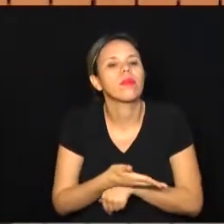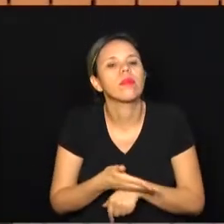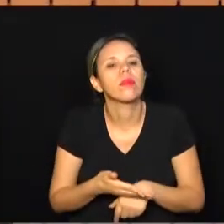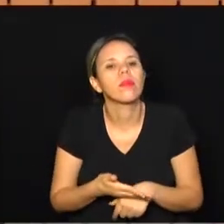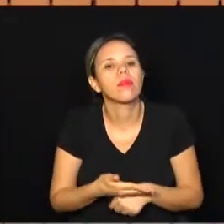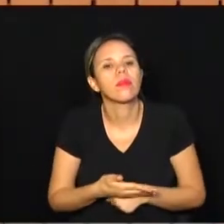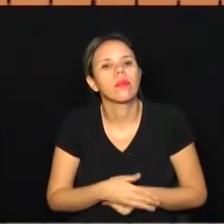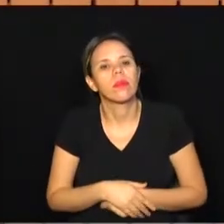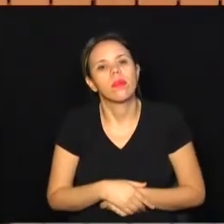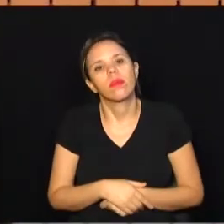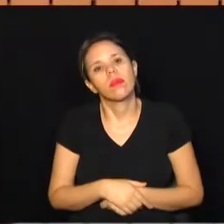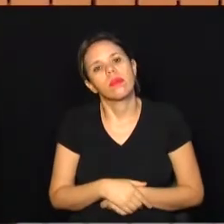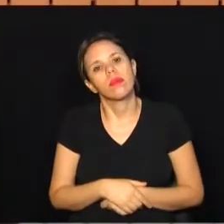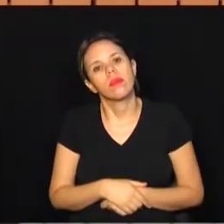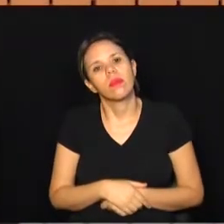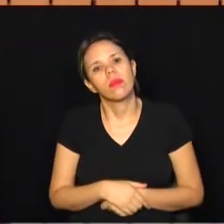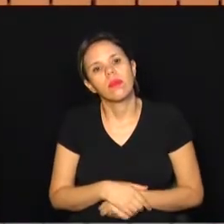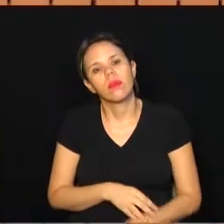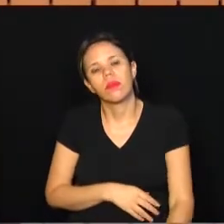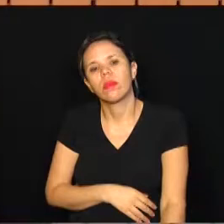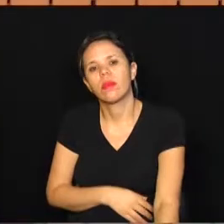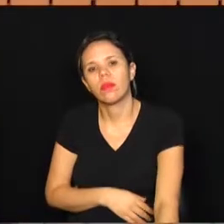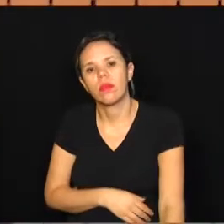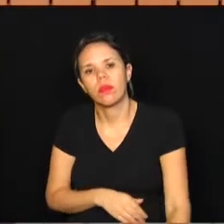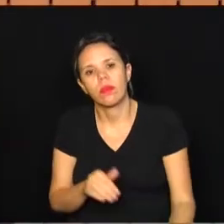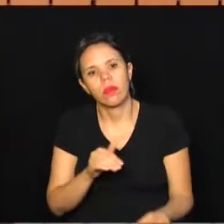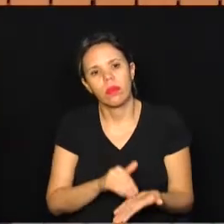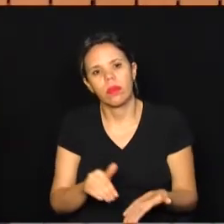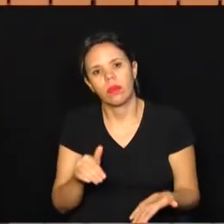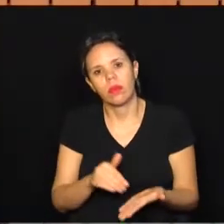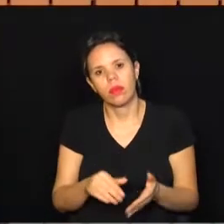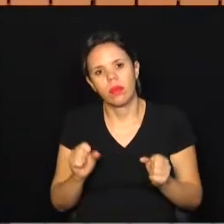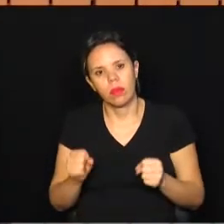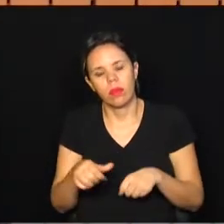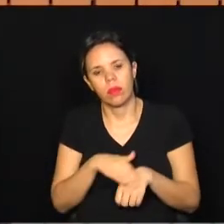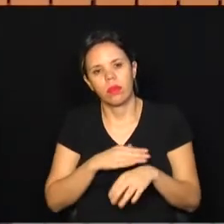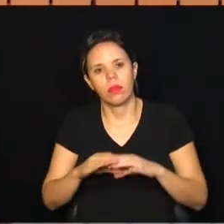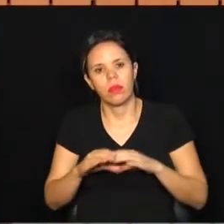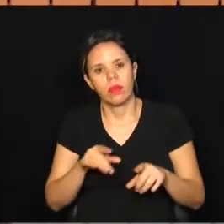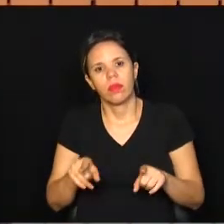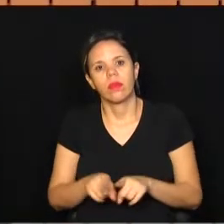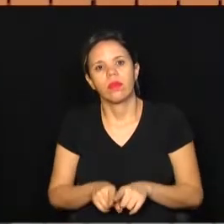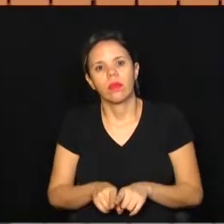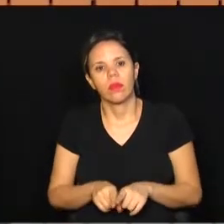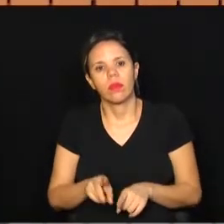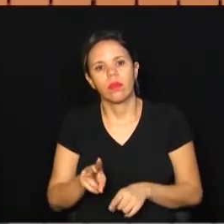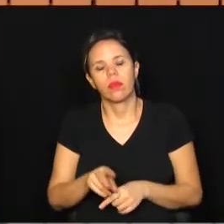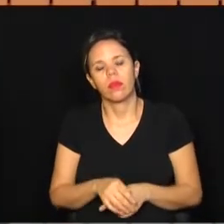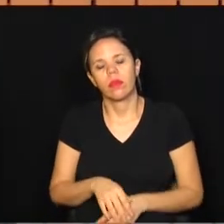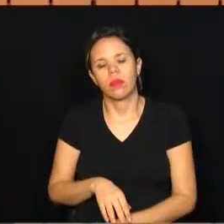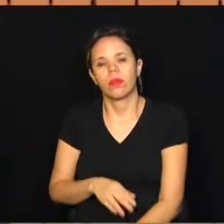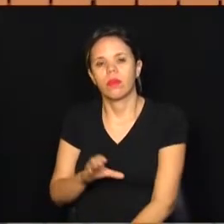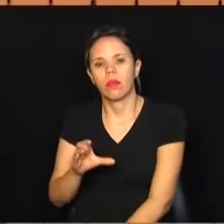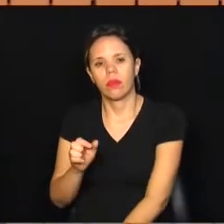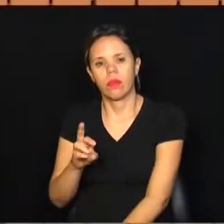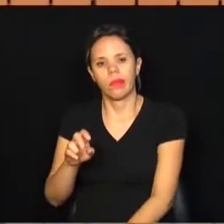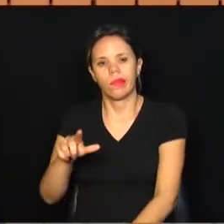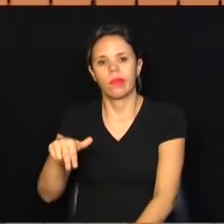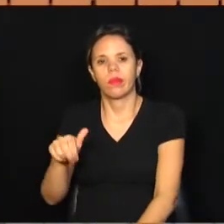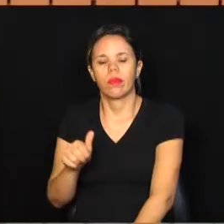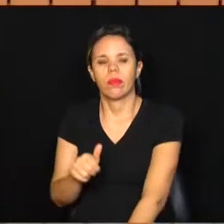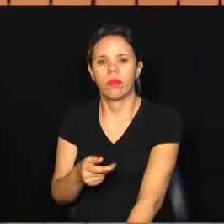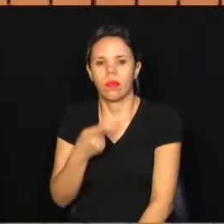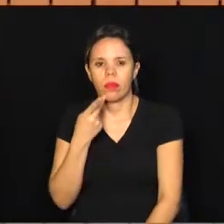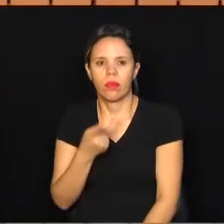intersetorialidade, né, e as secretarias possam conversar. Também para a Carolina,